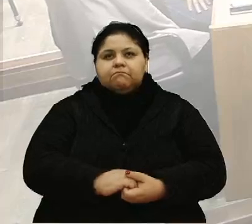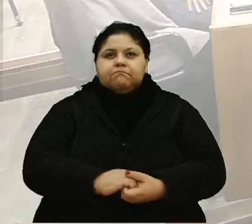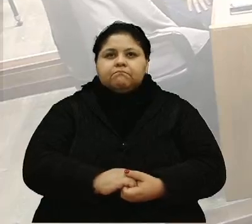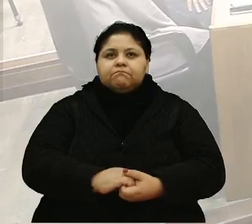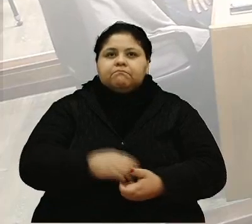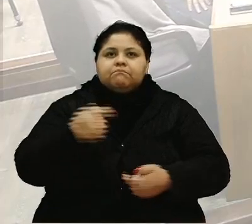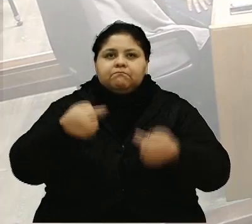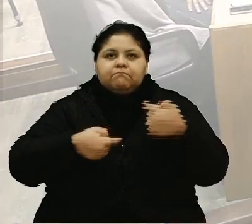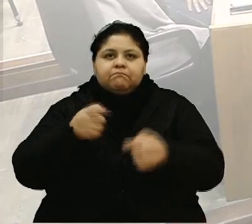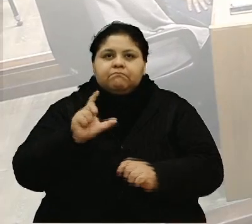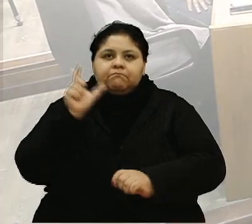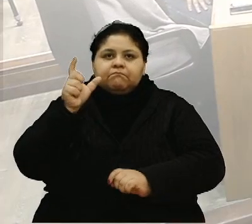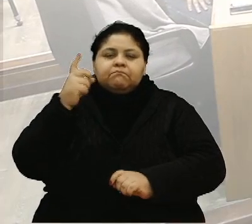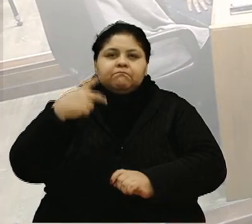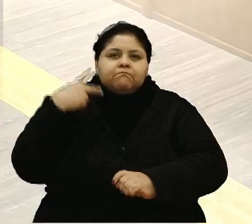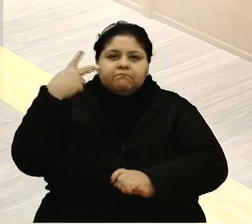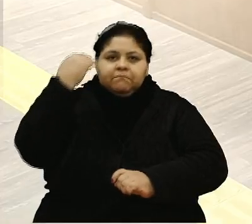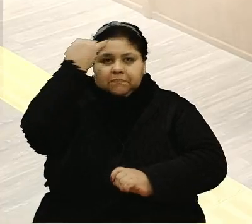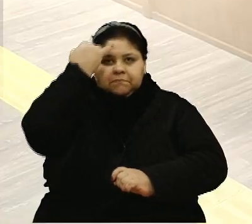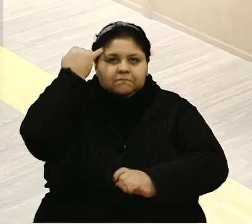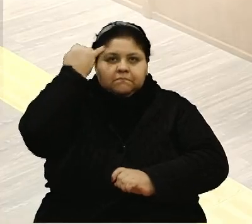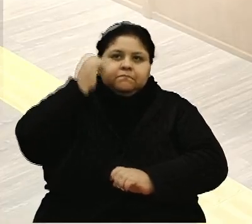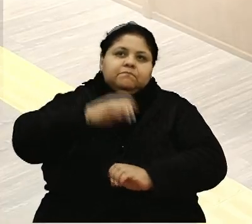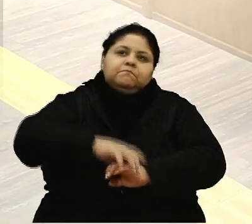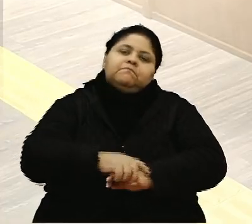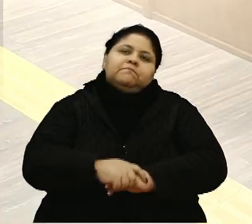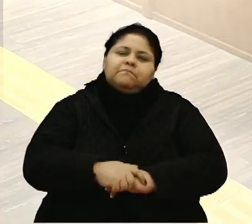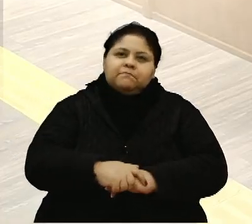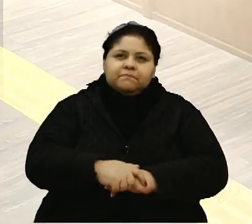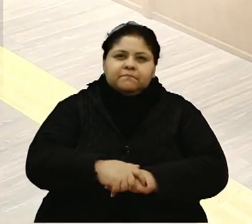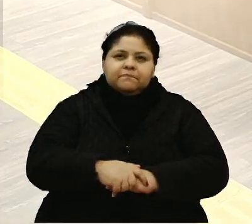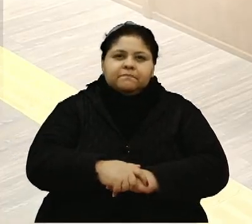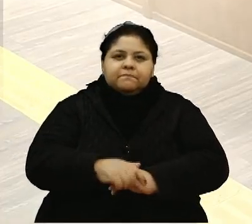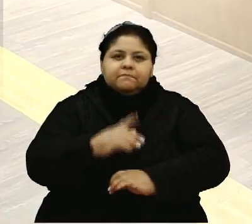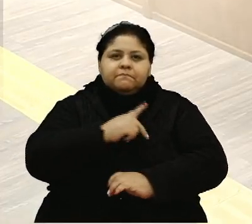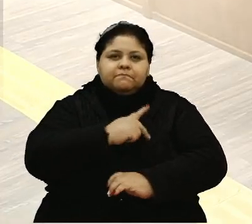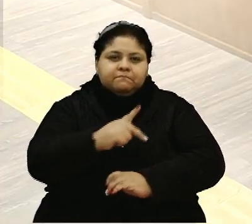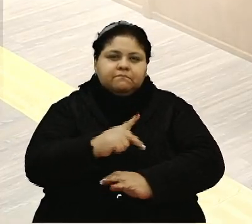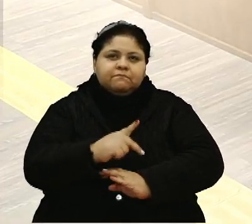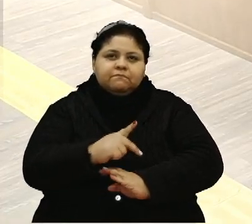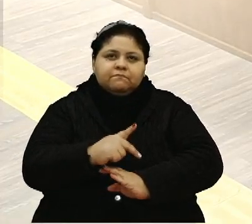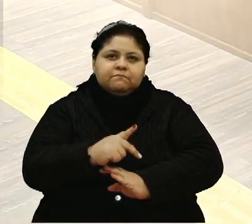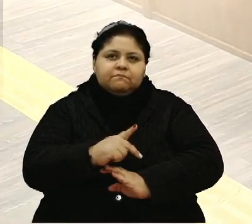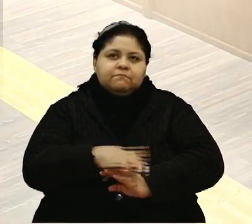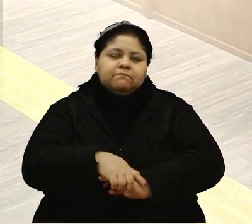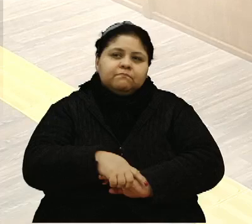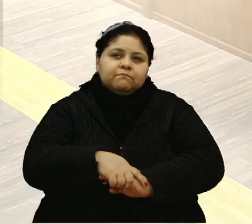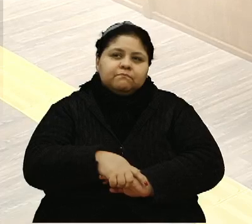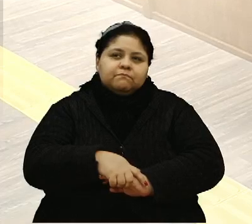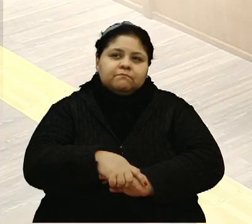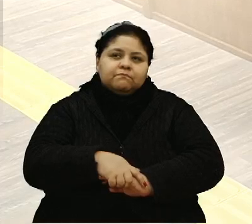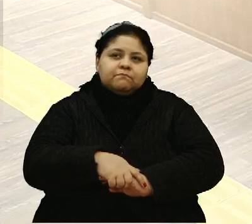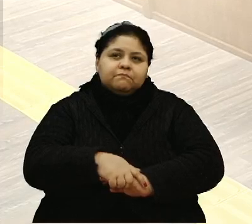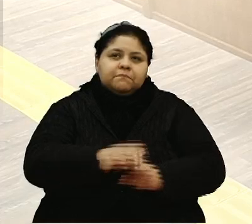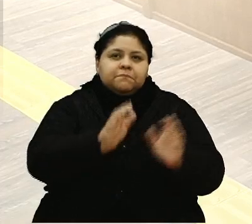Em discussão, com a palavra, vereador Zé D'Ambrós. Senhora presidente, novos